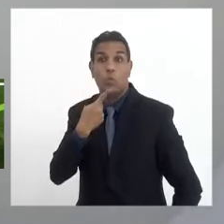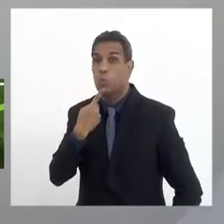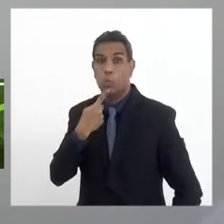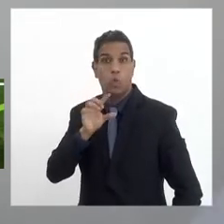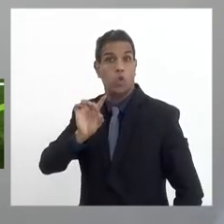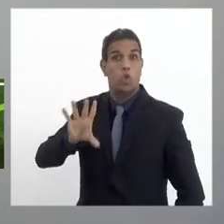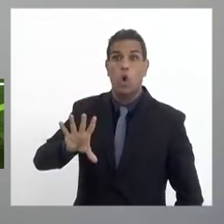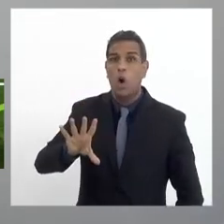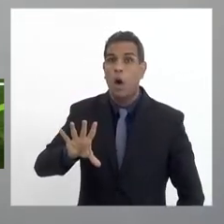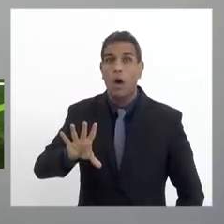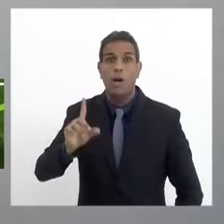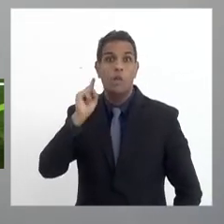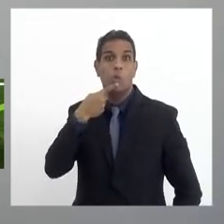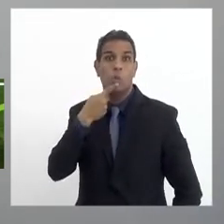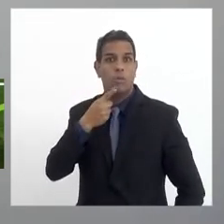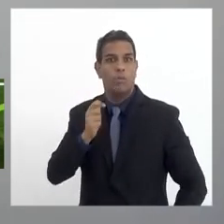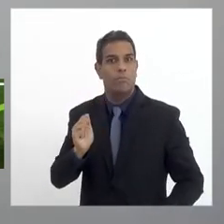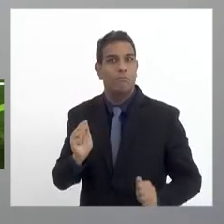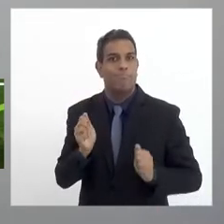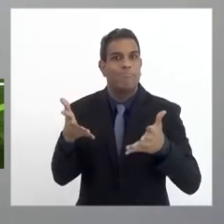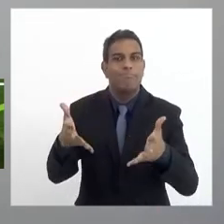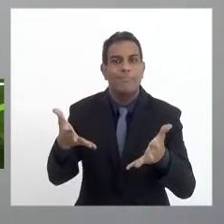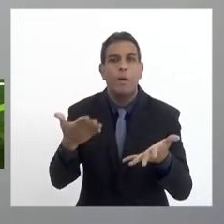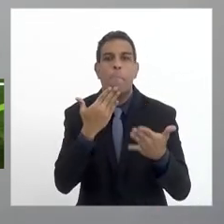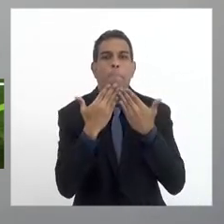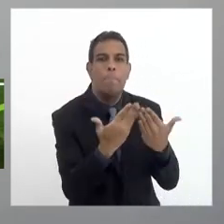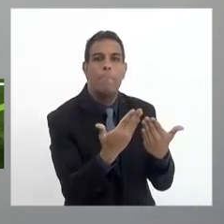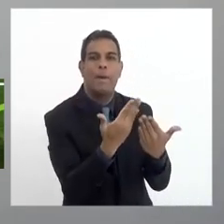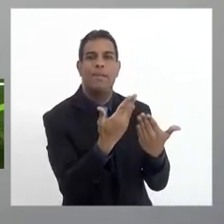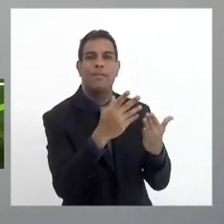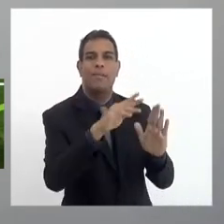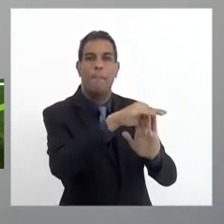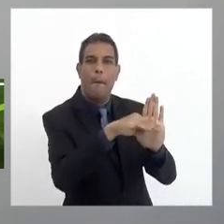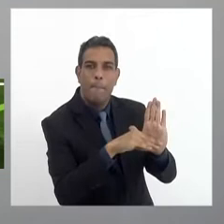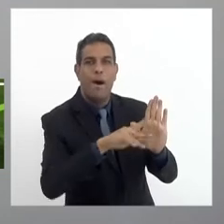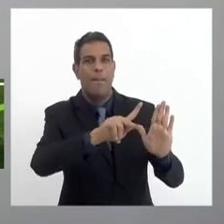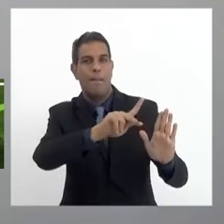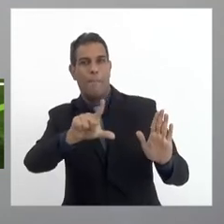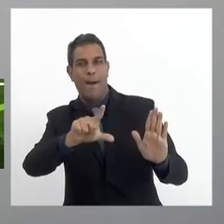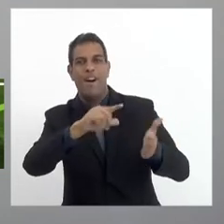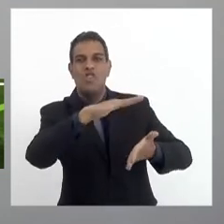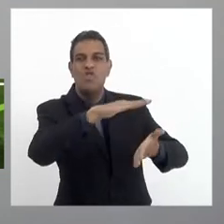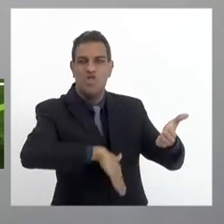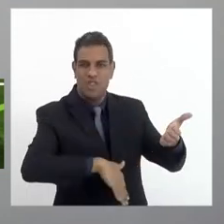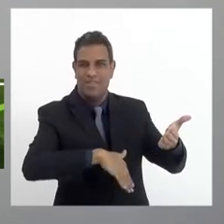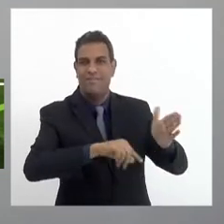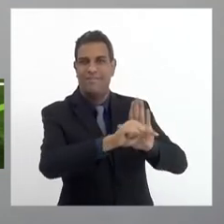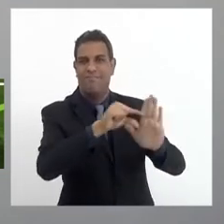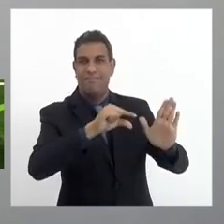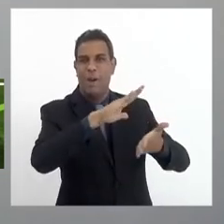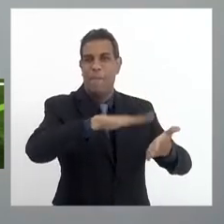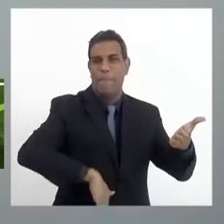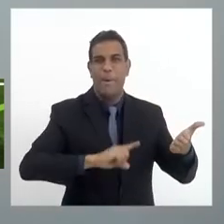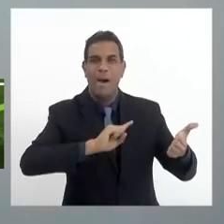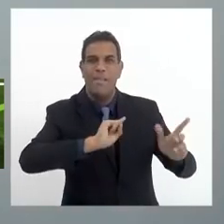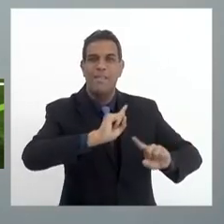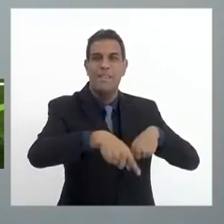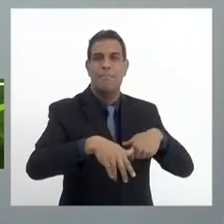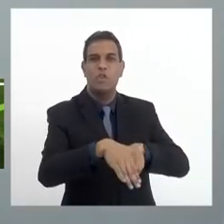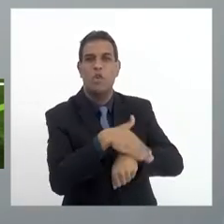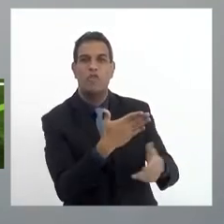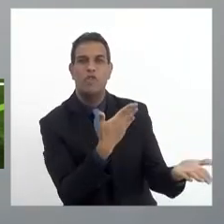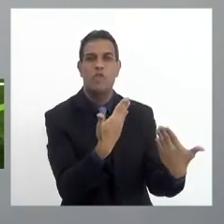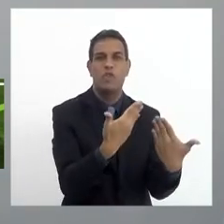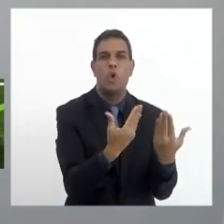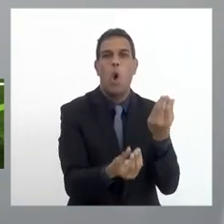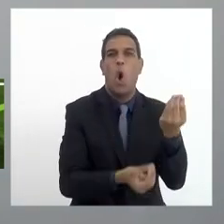né? O fenômeno da surdez, né? Então, eu queria pedir a Vossa Excelência que momentaneamente tirasse o projeto de pauta, que eu queria depois conversar com Vossa Excelência